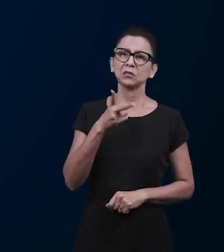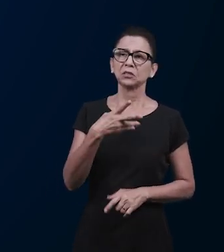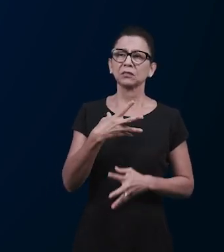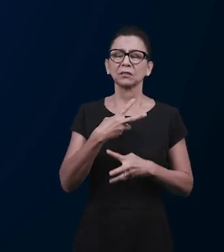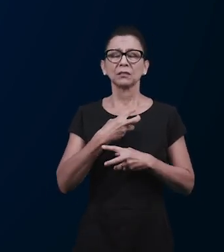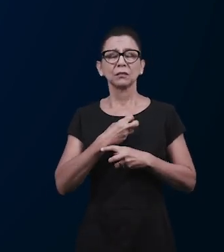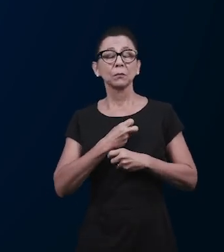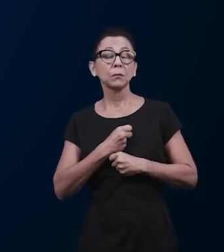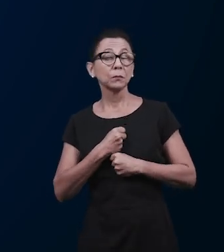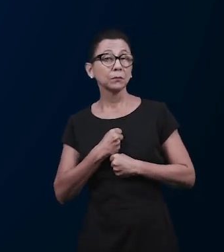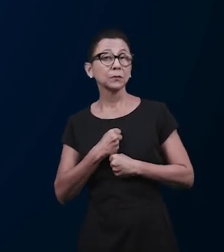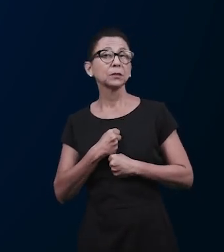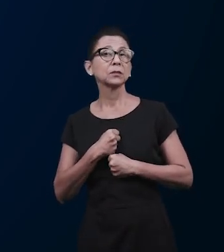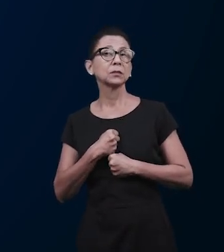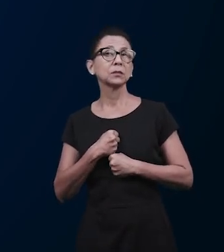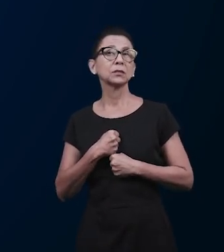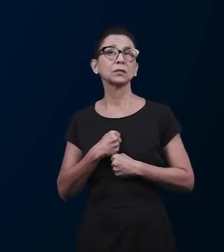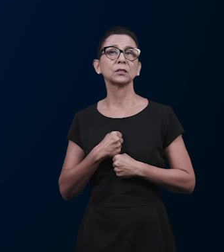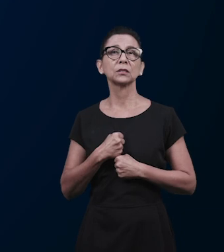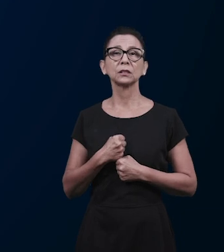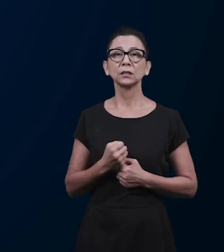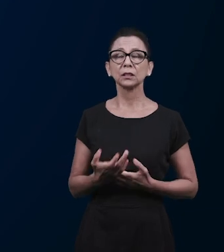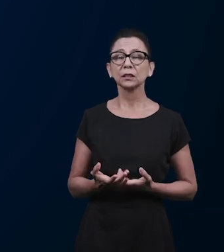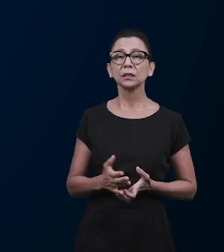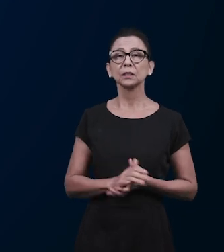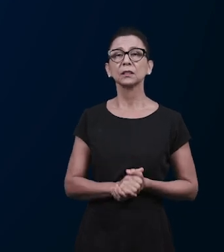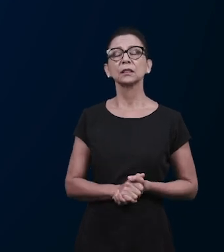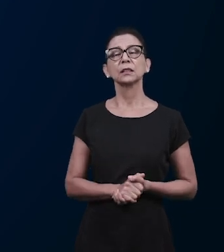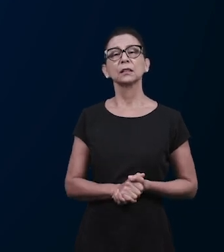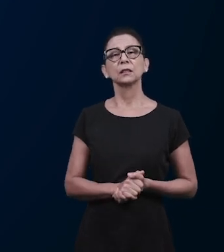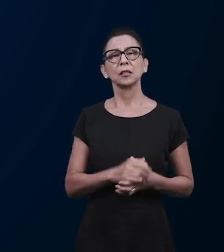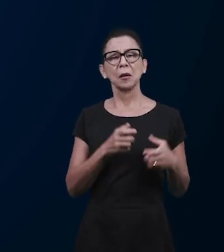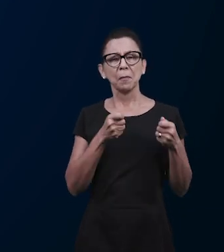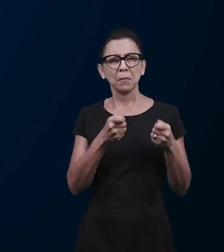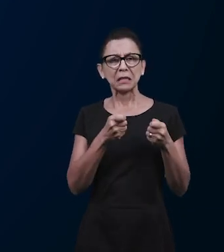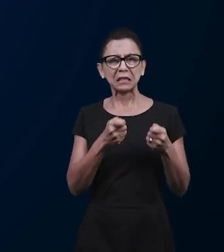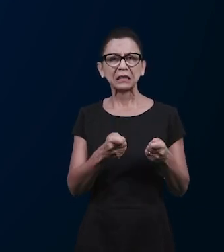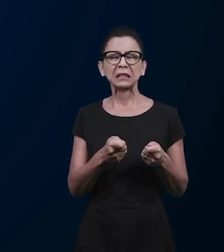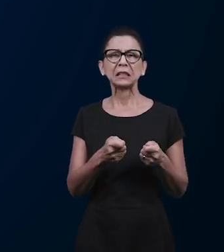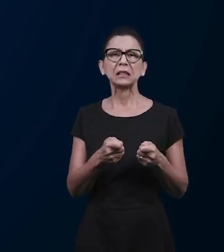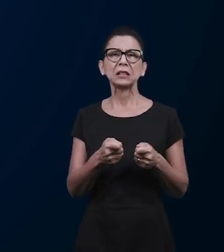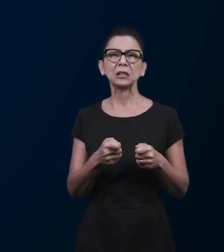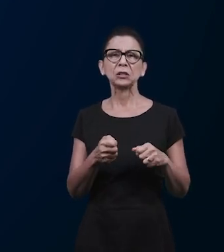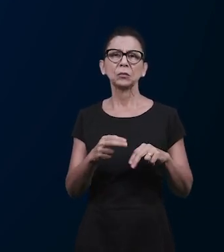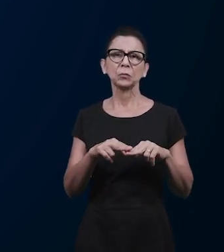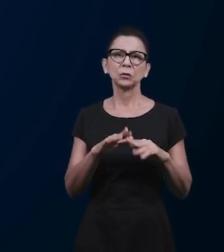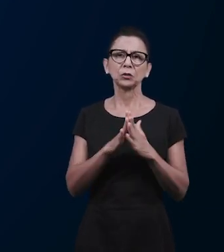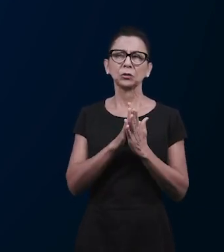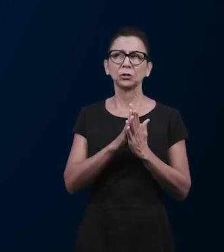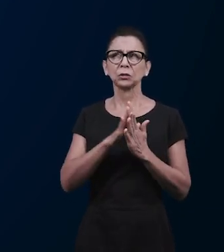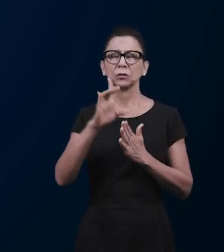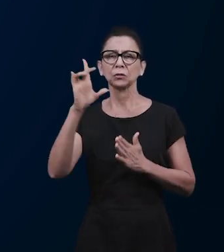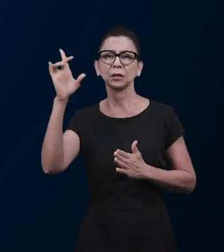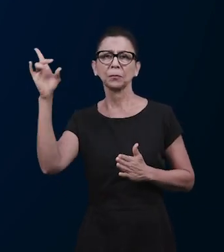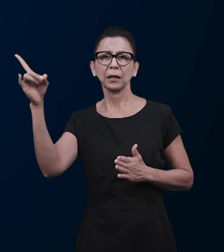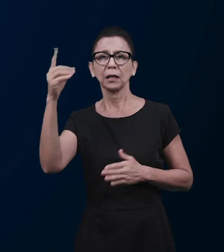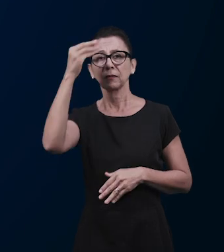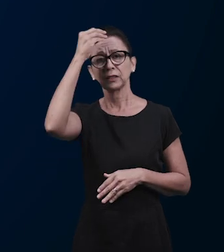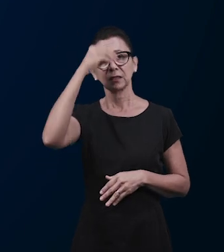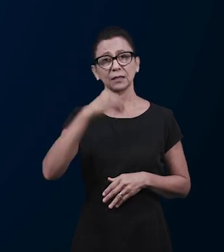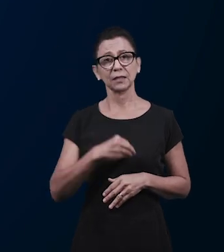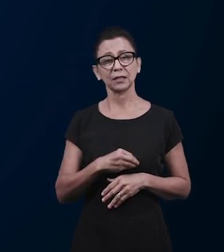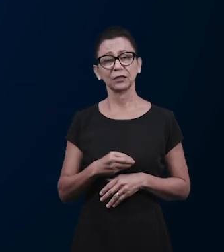angústia e a perseguição por causa da palavra, ele se abala e não aguenta a